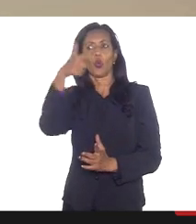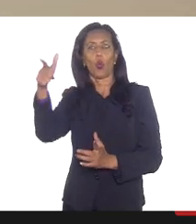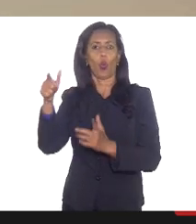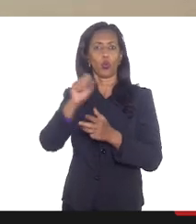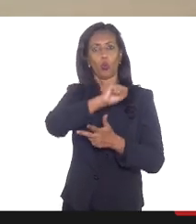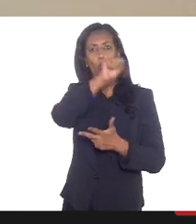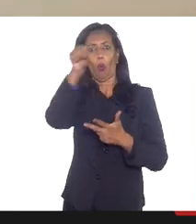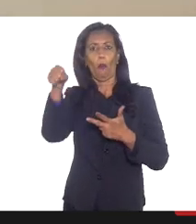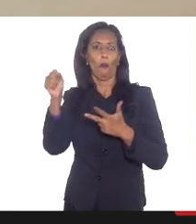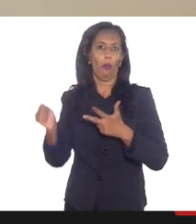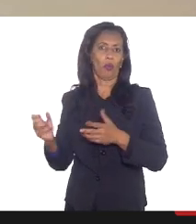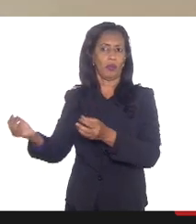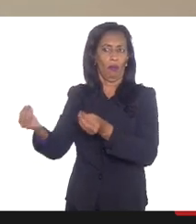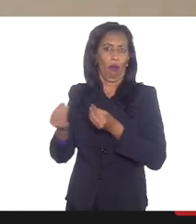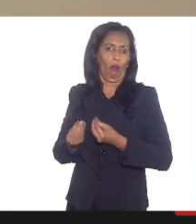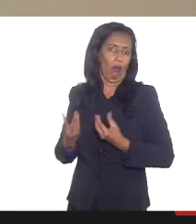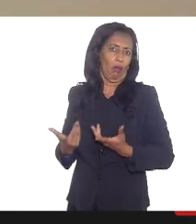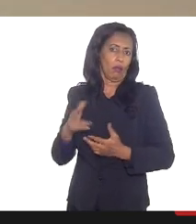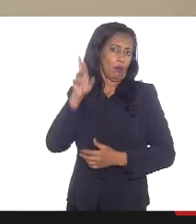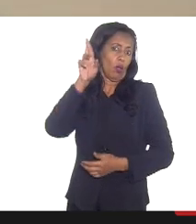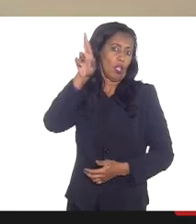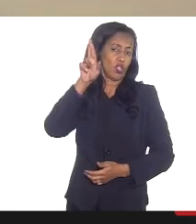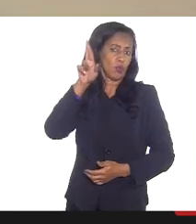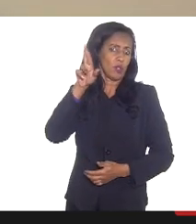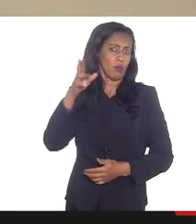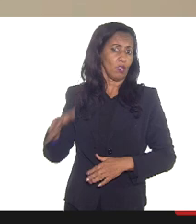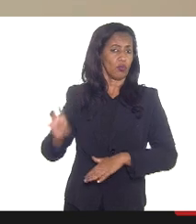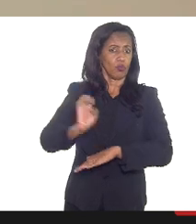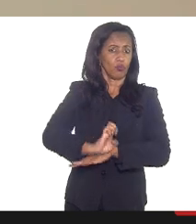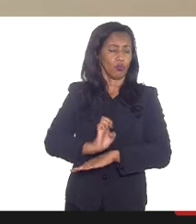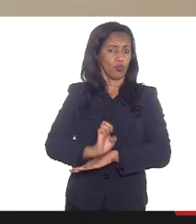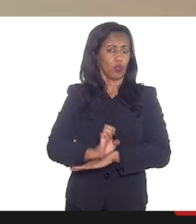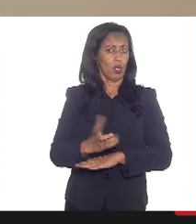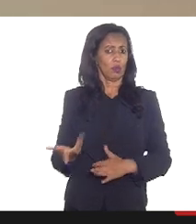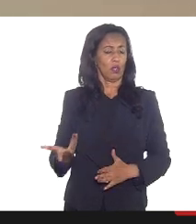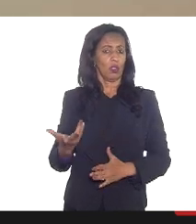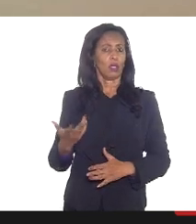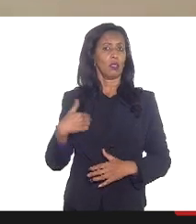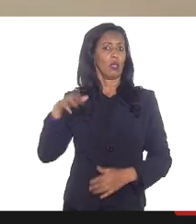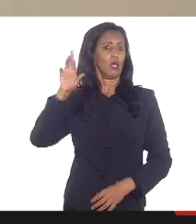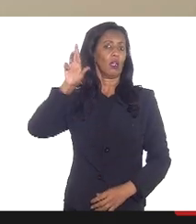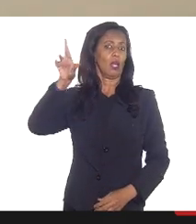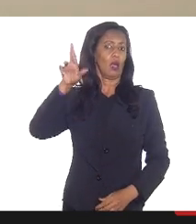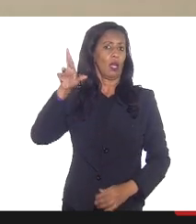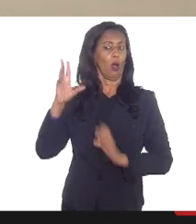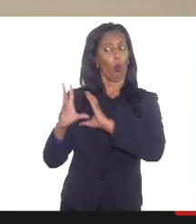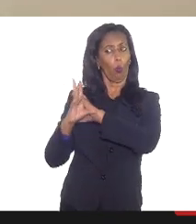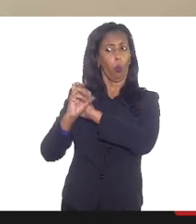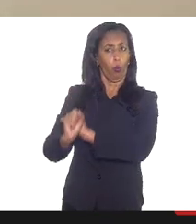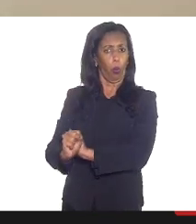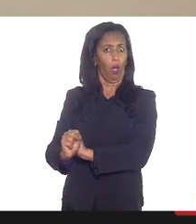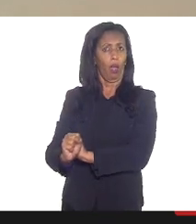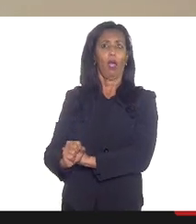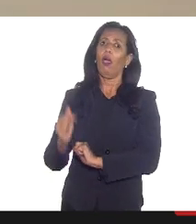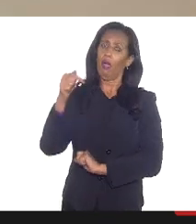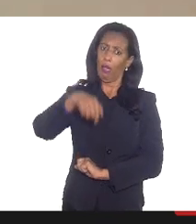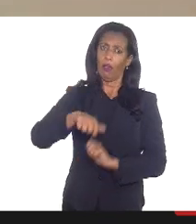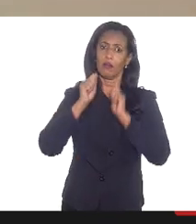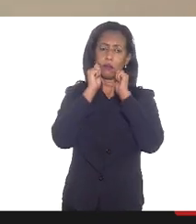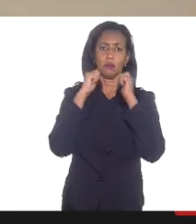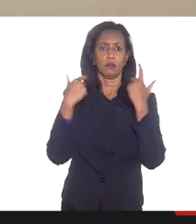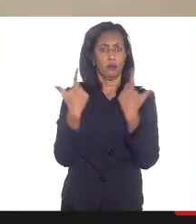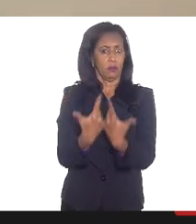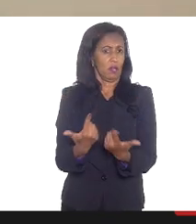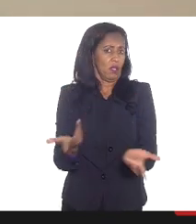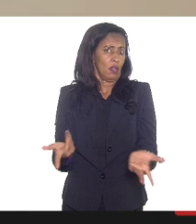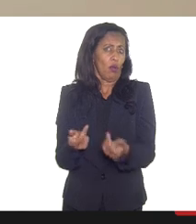uma responsabilidade com a população fluminense e a responsabilidade orçamentária cabe a esta Casa.